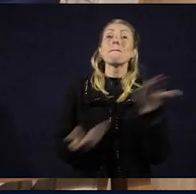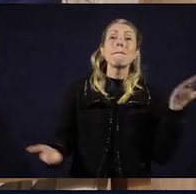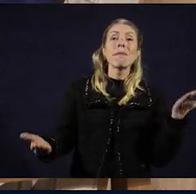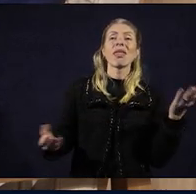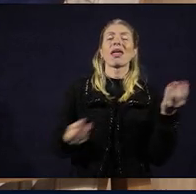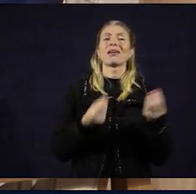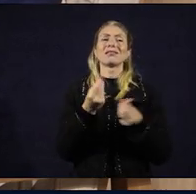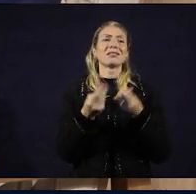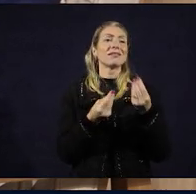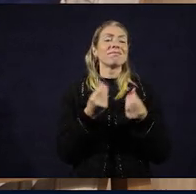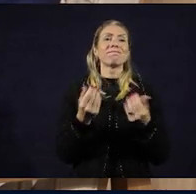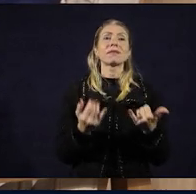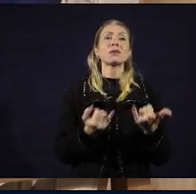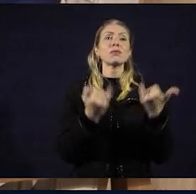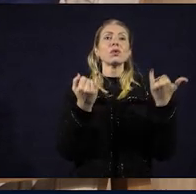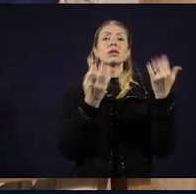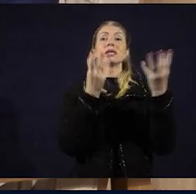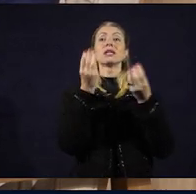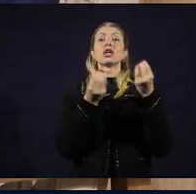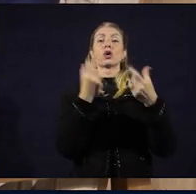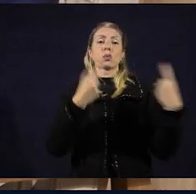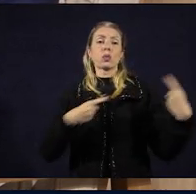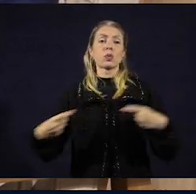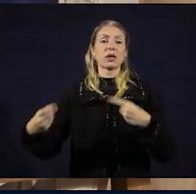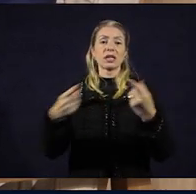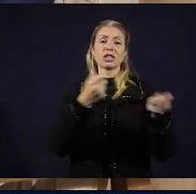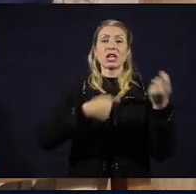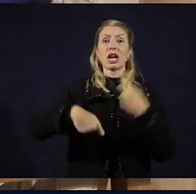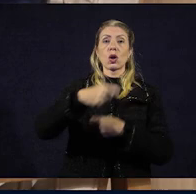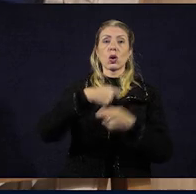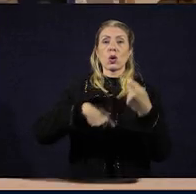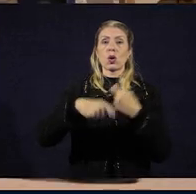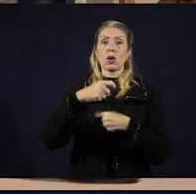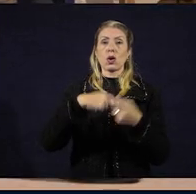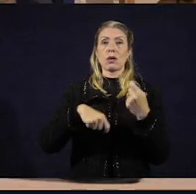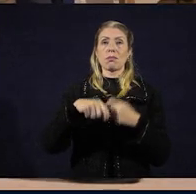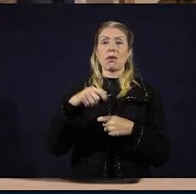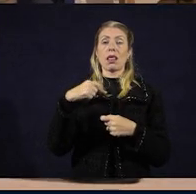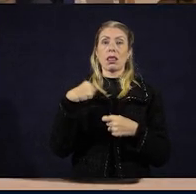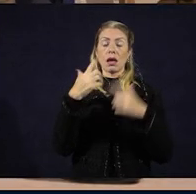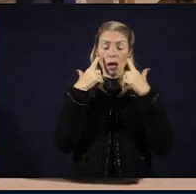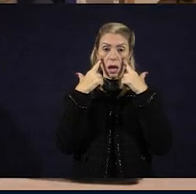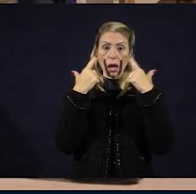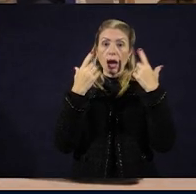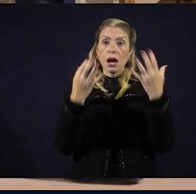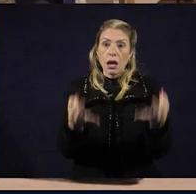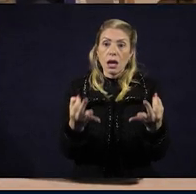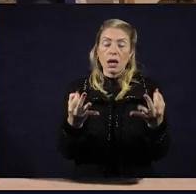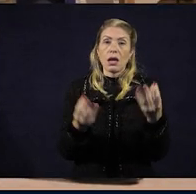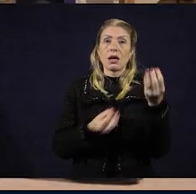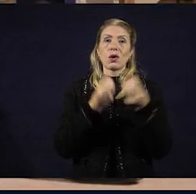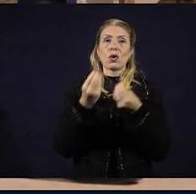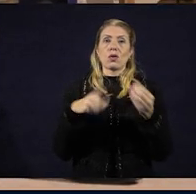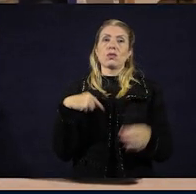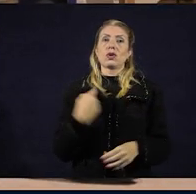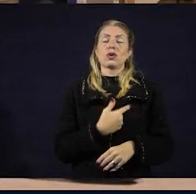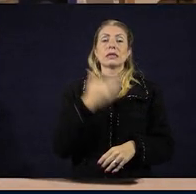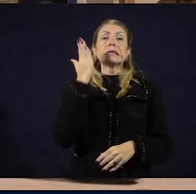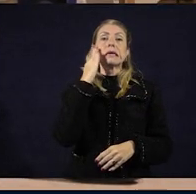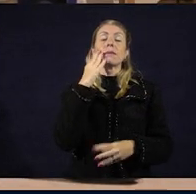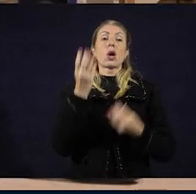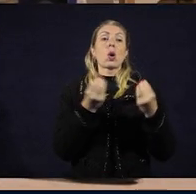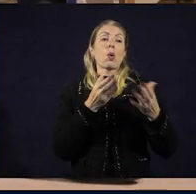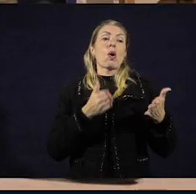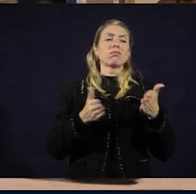relevância é política econômica que salta aos olhos Portanto acho que o caminho tá claro sobre